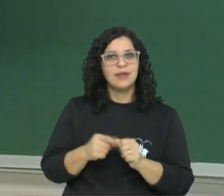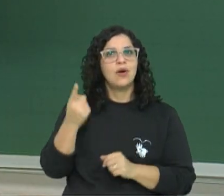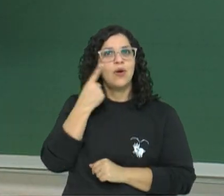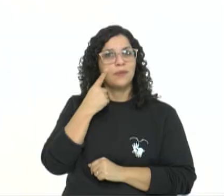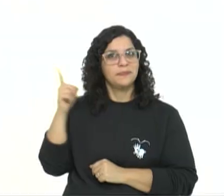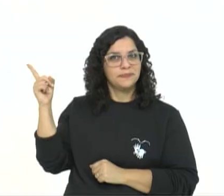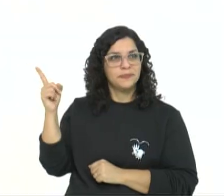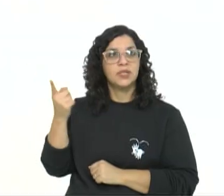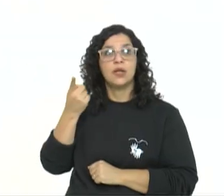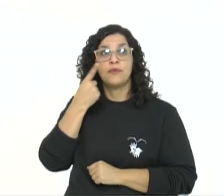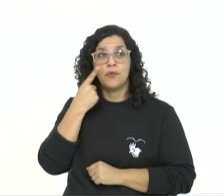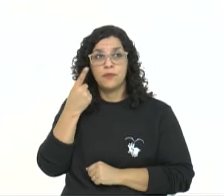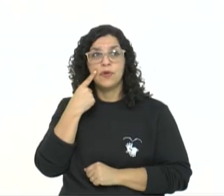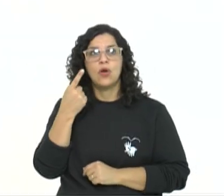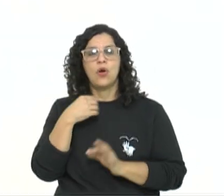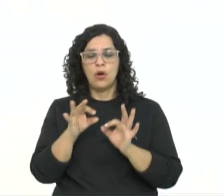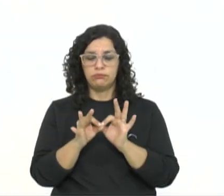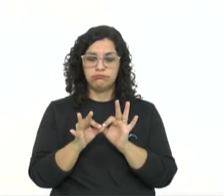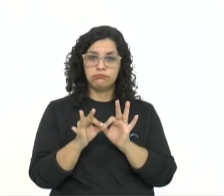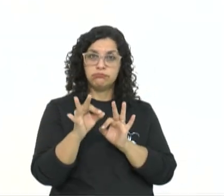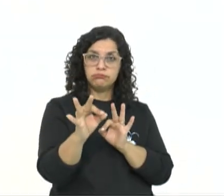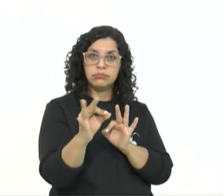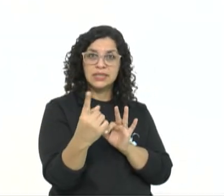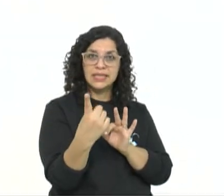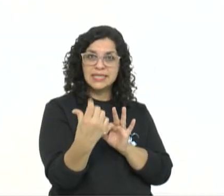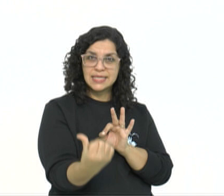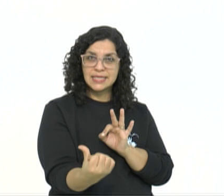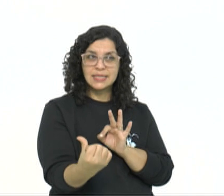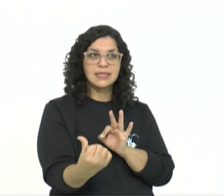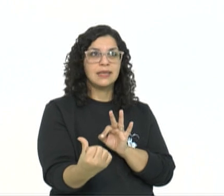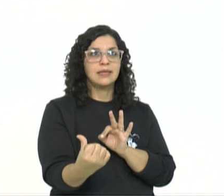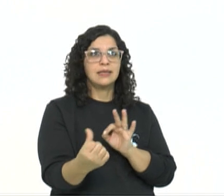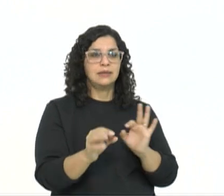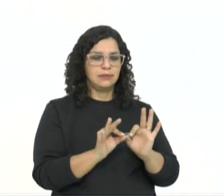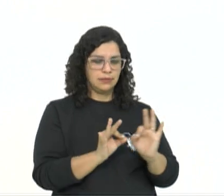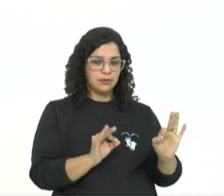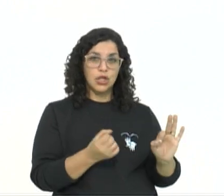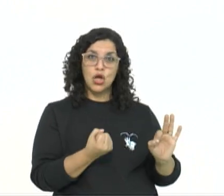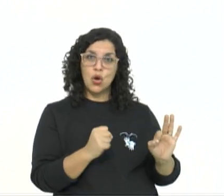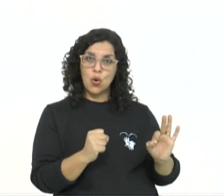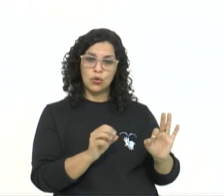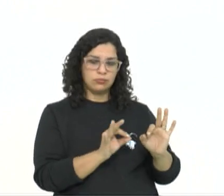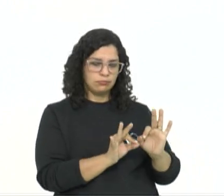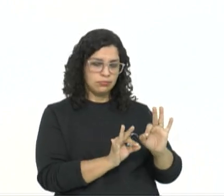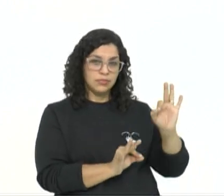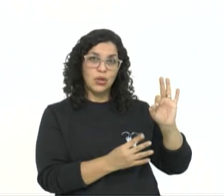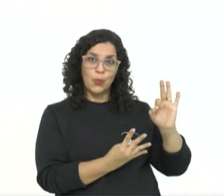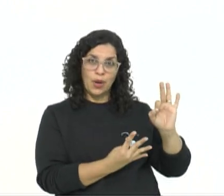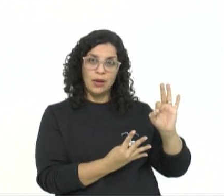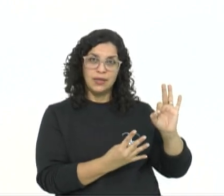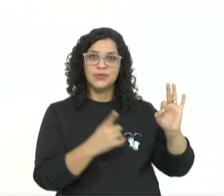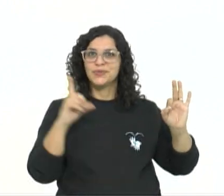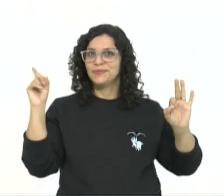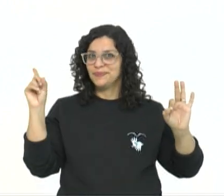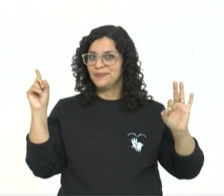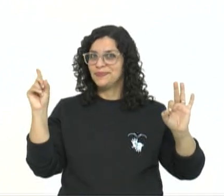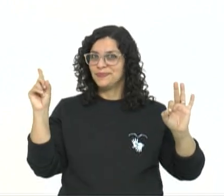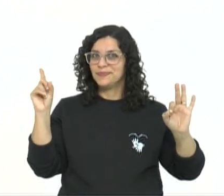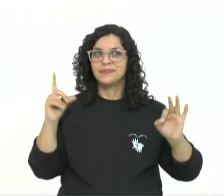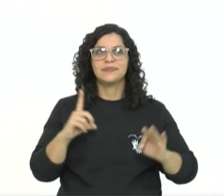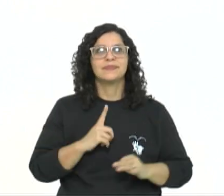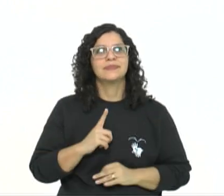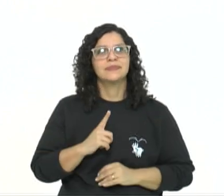sua resolução. Então, primeira coisa, vamos imaginar o tijolo como se fosse esse paralelepípedo aqui, né, onde você tem essas dimensões, né,